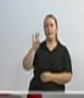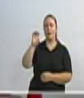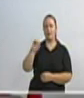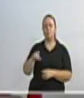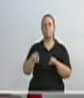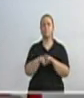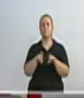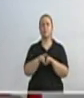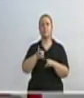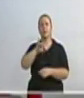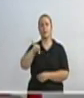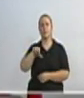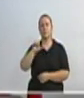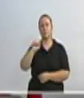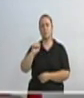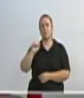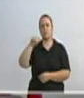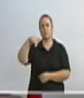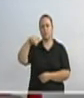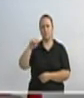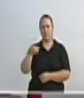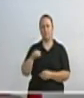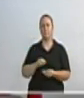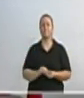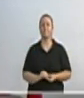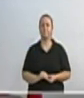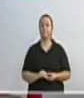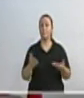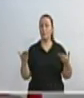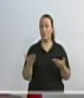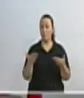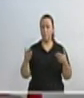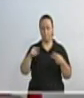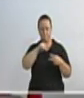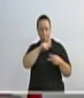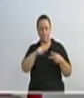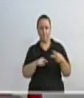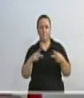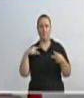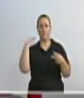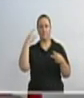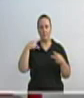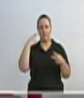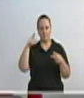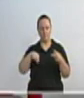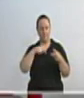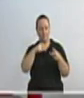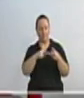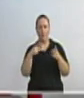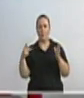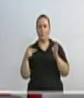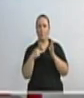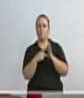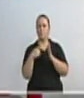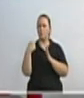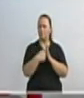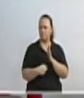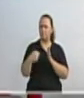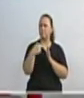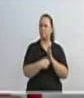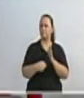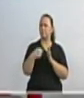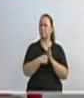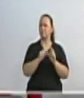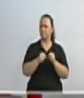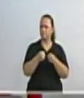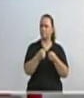Jean Pirola, que hoje 2 vereadores e o outro continua ainda na defesa do consumidor lutando,